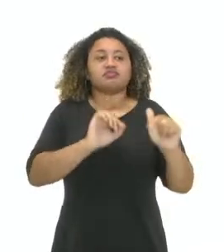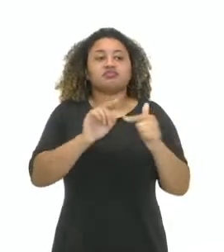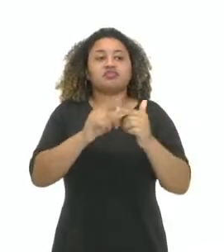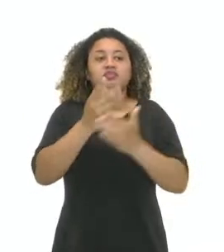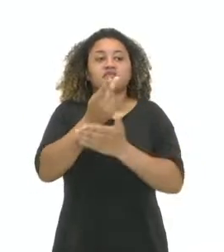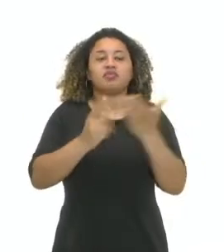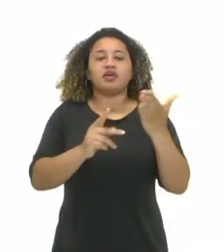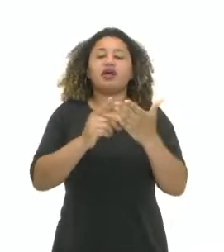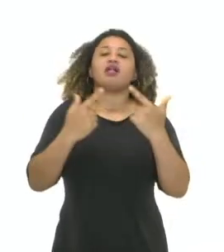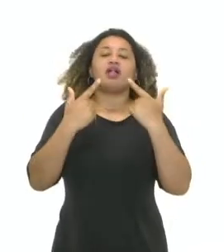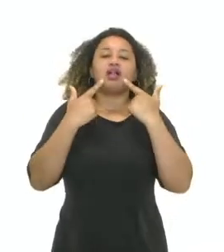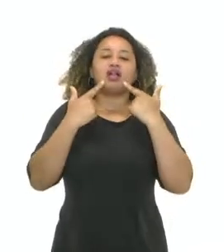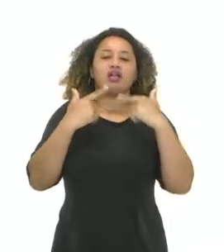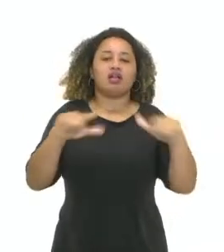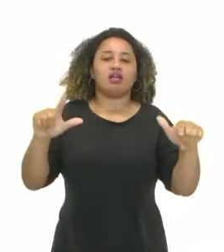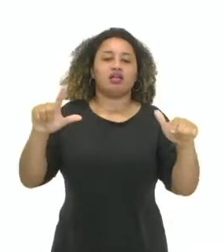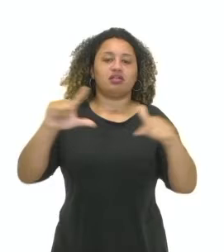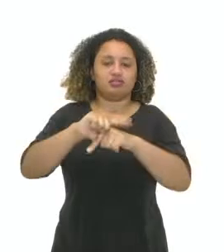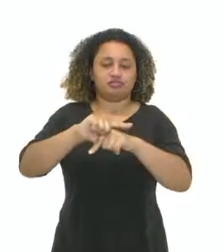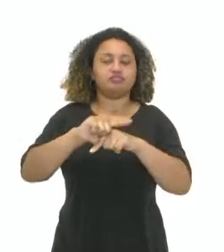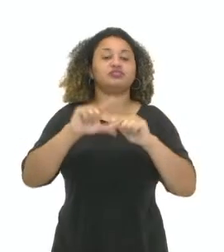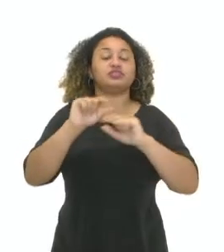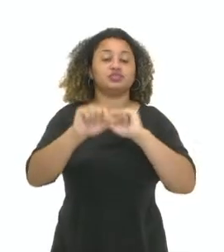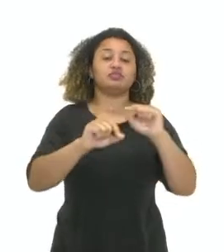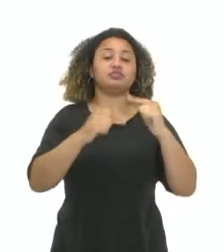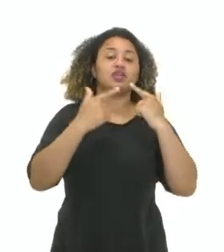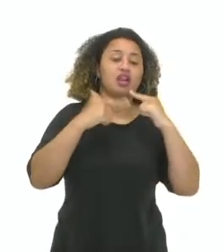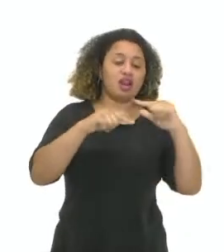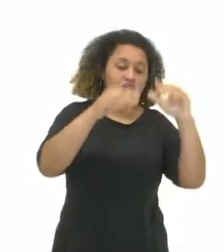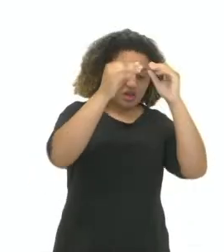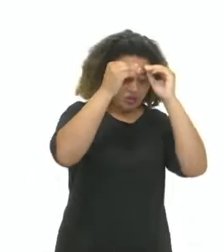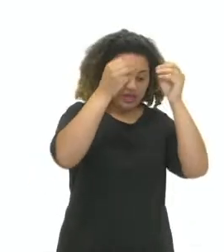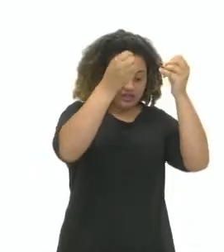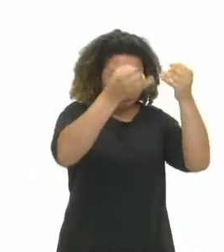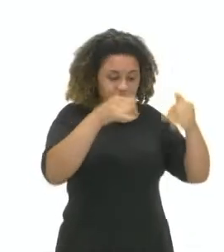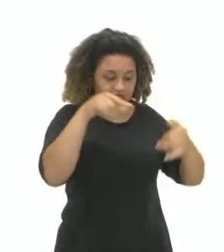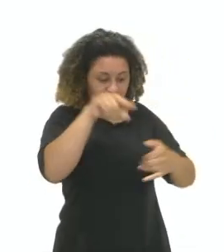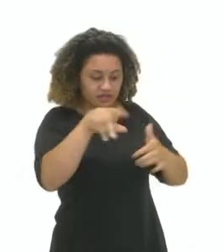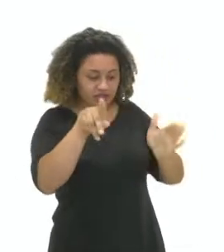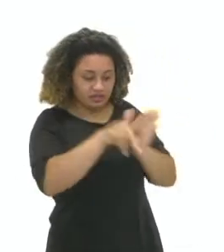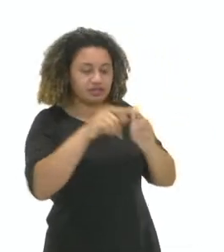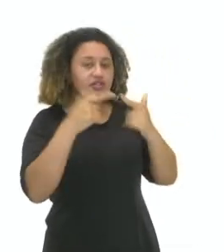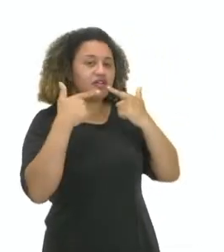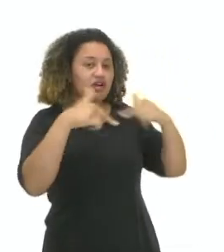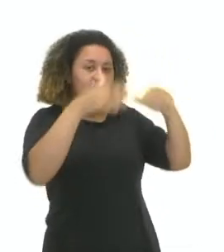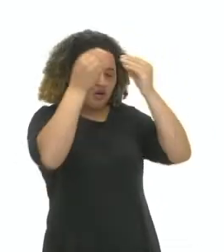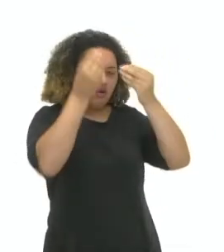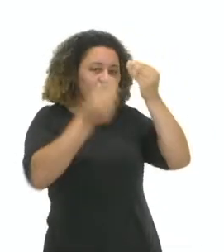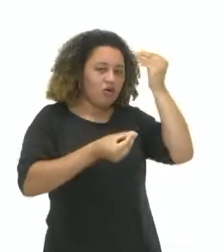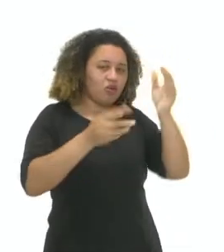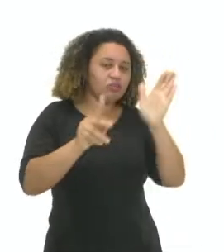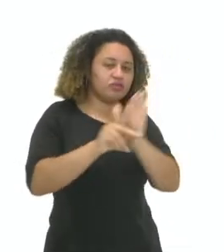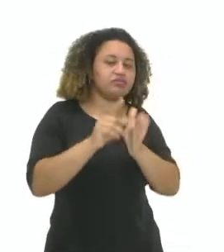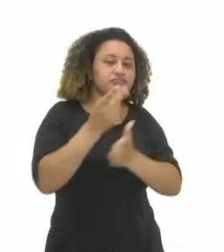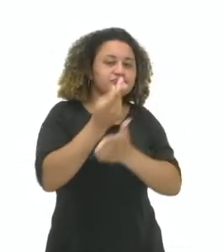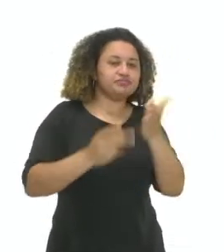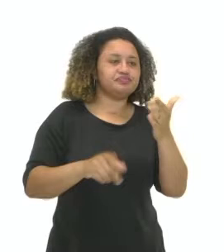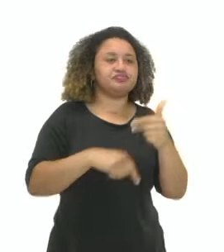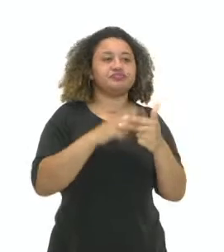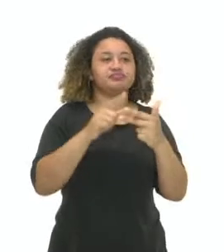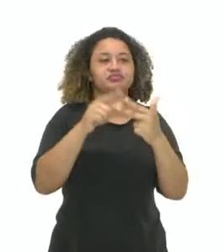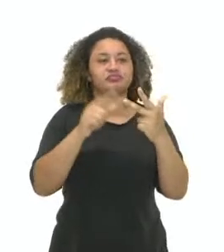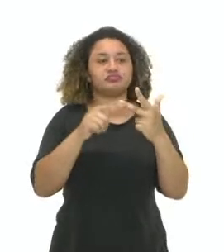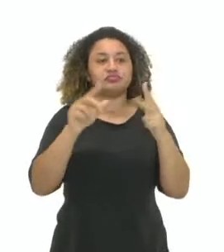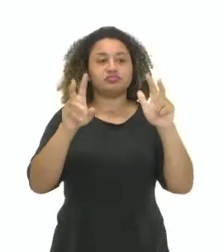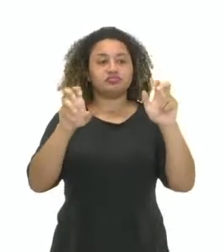poesia bem metalinguística, ou seja, a linguagem falando da própria linguagem, do fazer poético, temática de